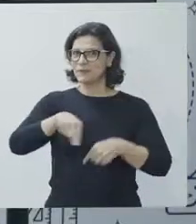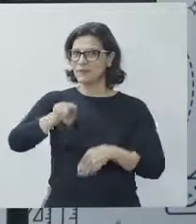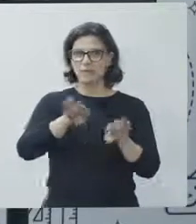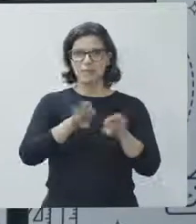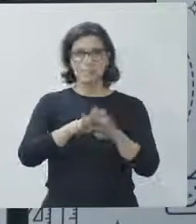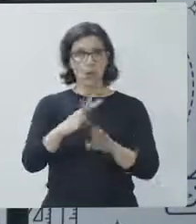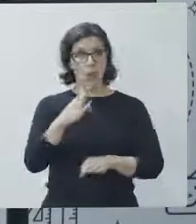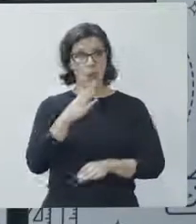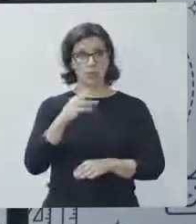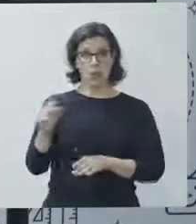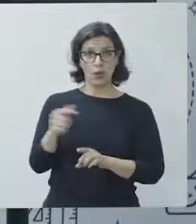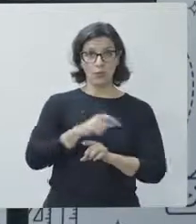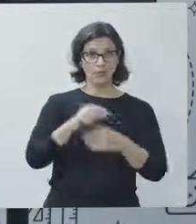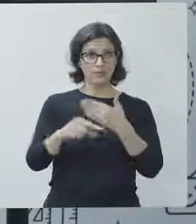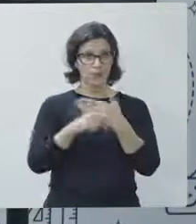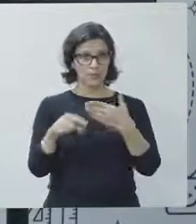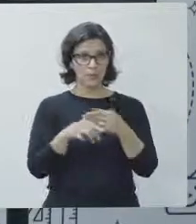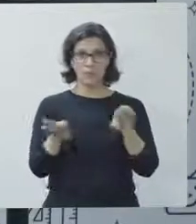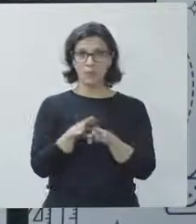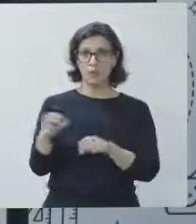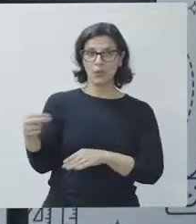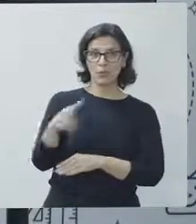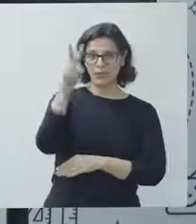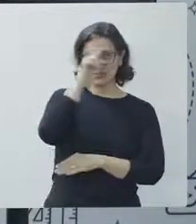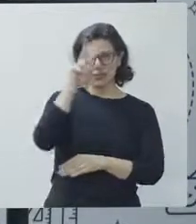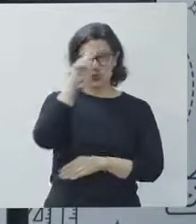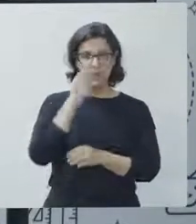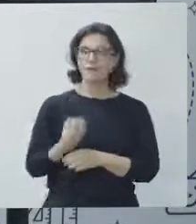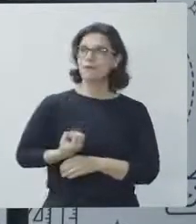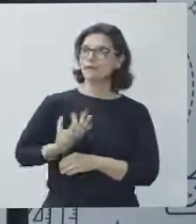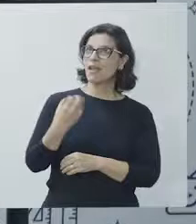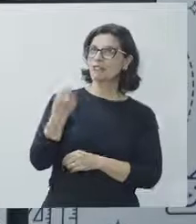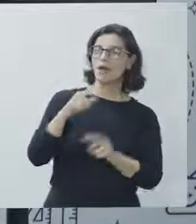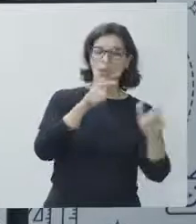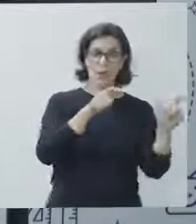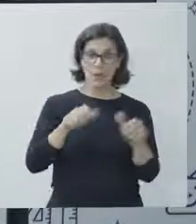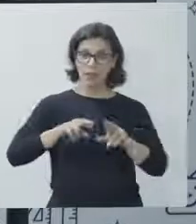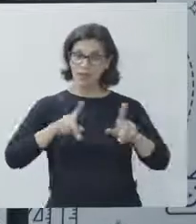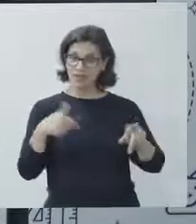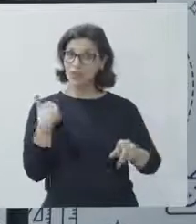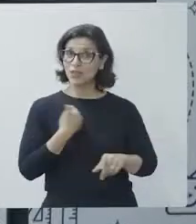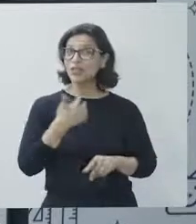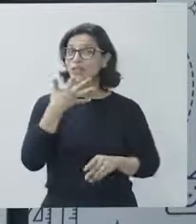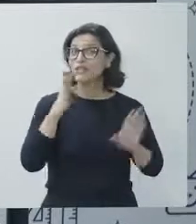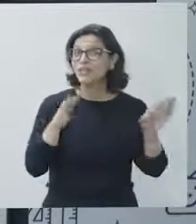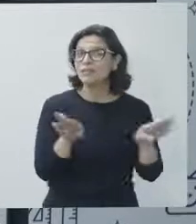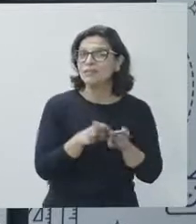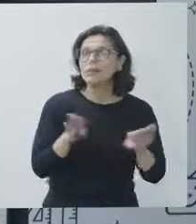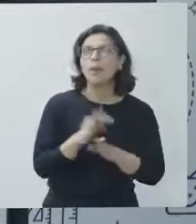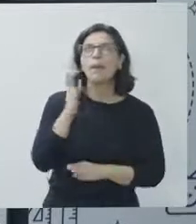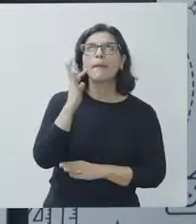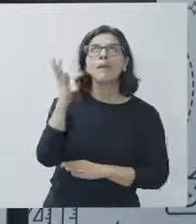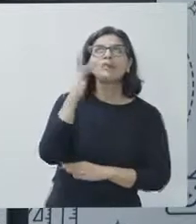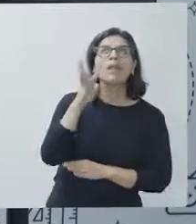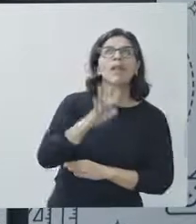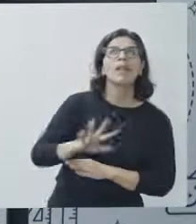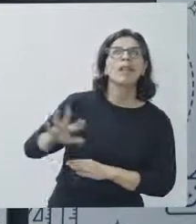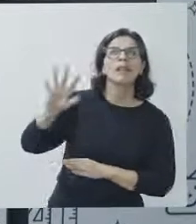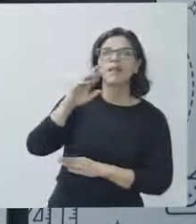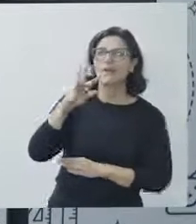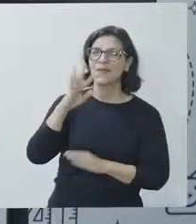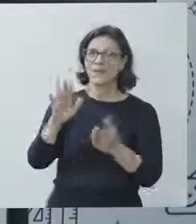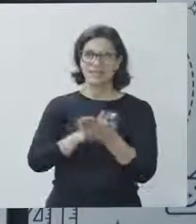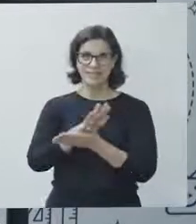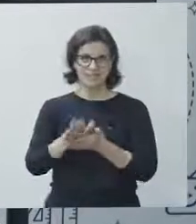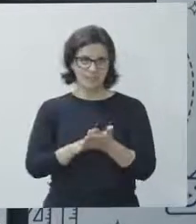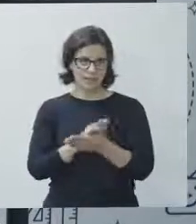nós conhecermos novos autores, novas histórias, viajarmos para lugares que a gente já conhece ou para lugares que a gente não